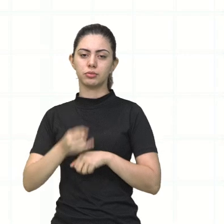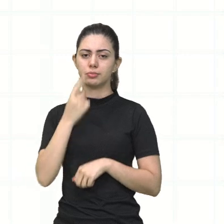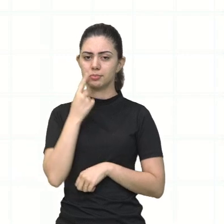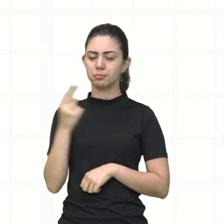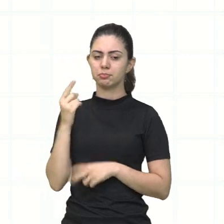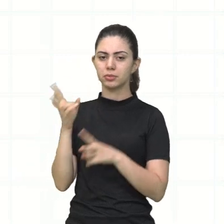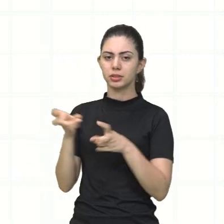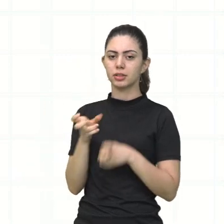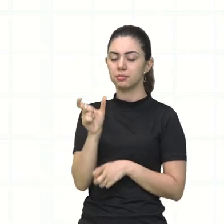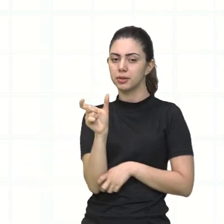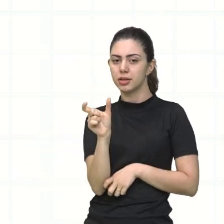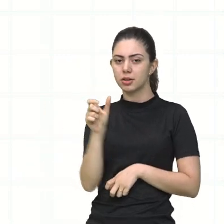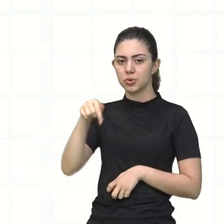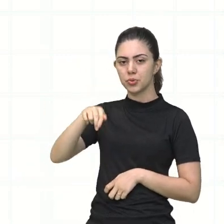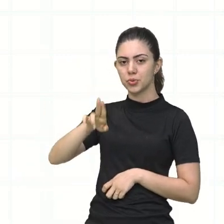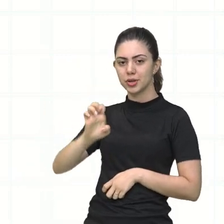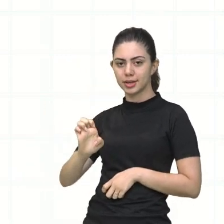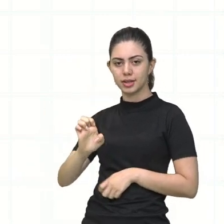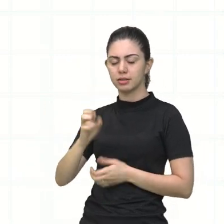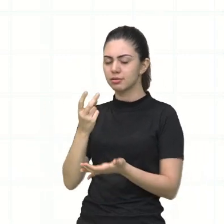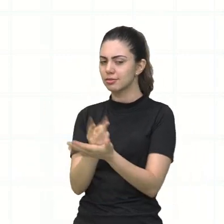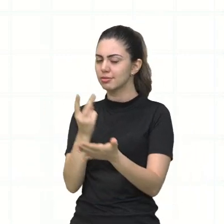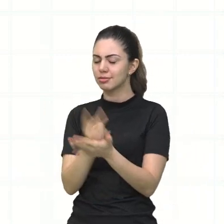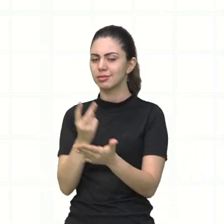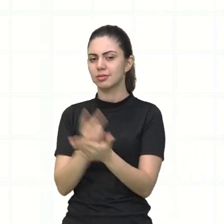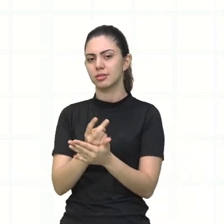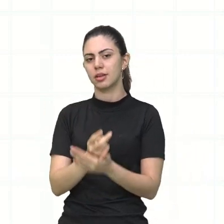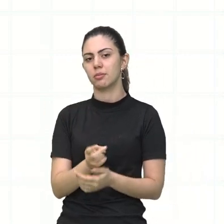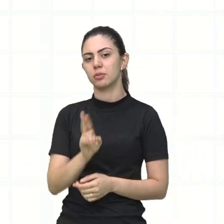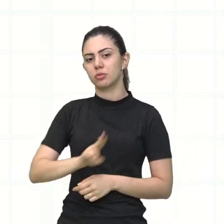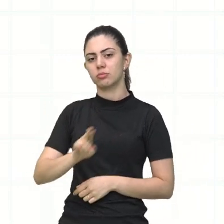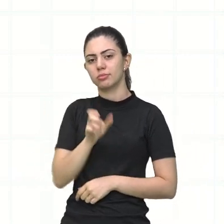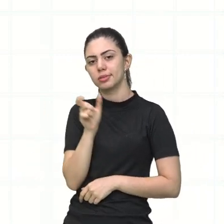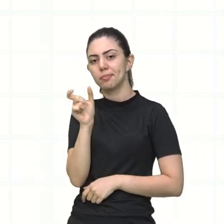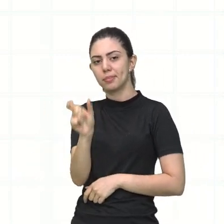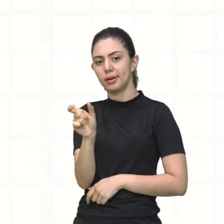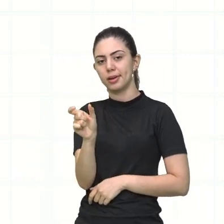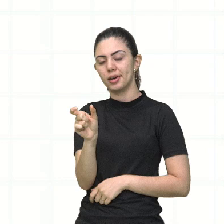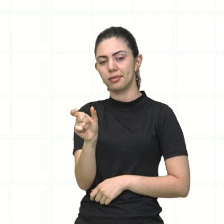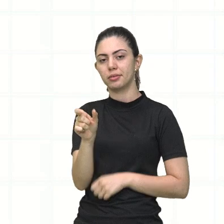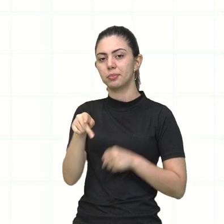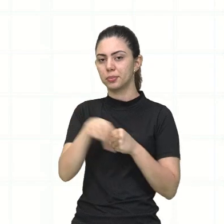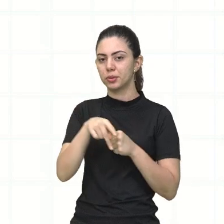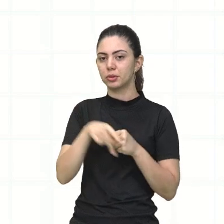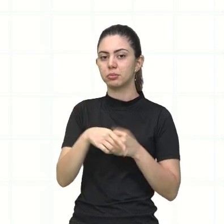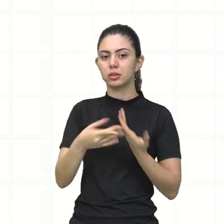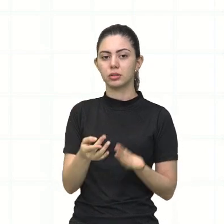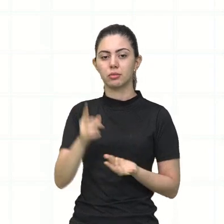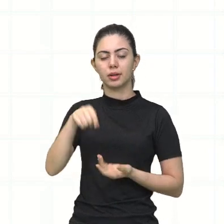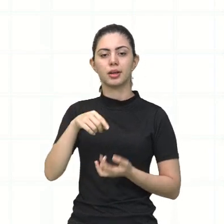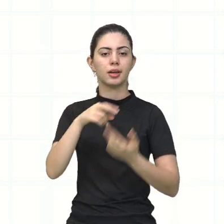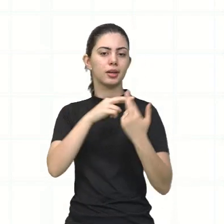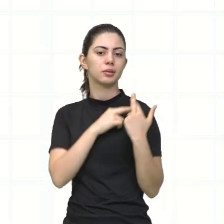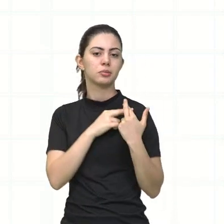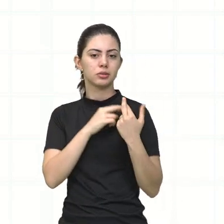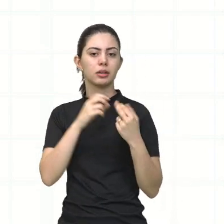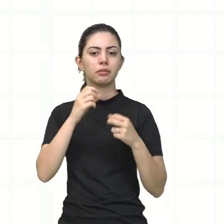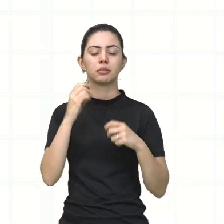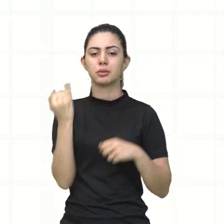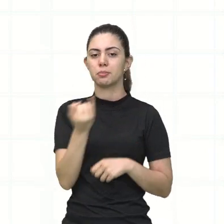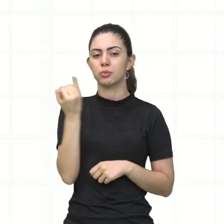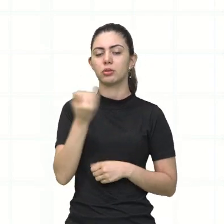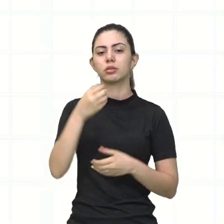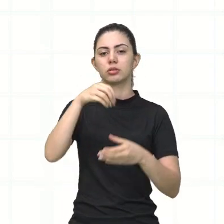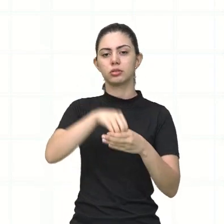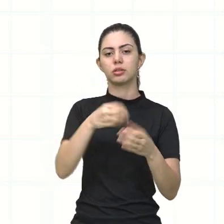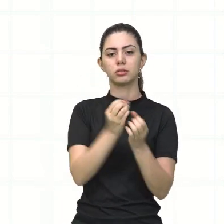delas, todas elas, né, são introduzidas pelo que. O pronome relativo que desempenha um papel fundamental nas orações subordinadas adjetivas,